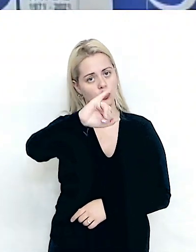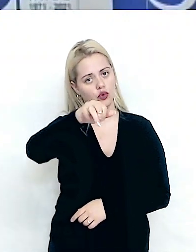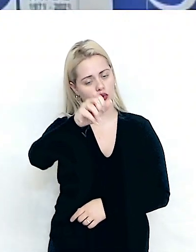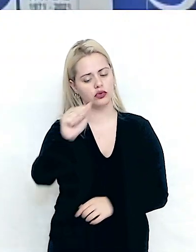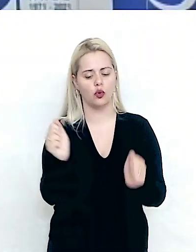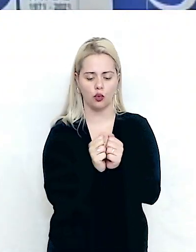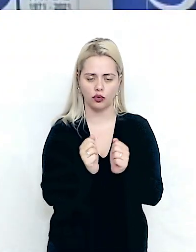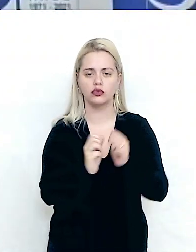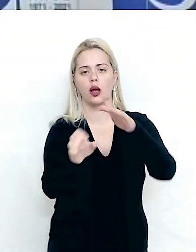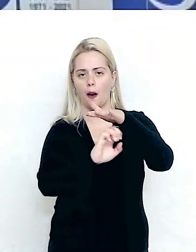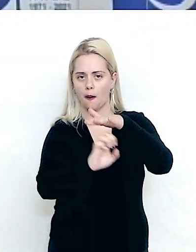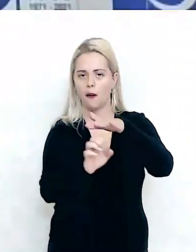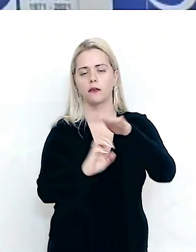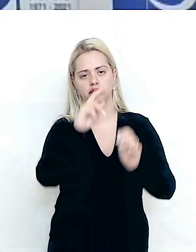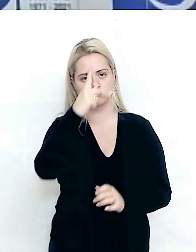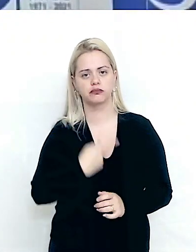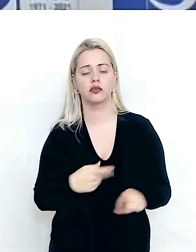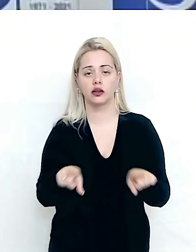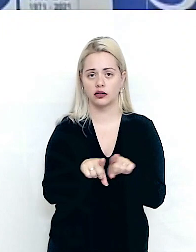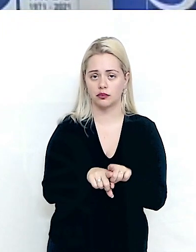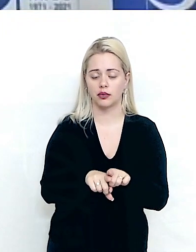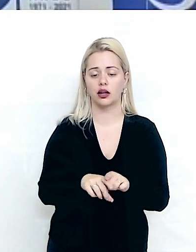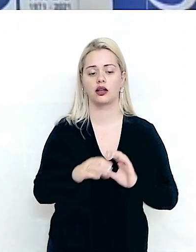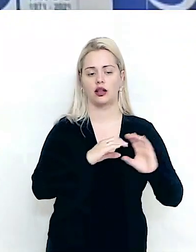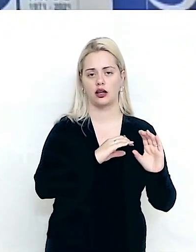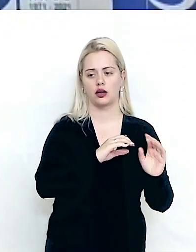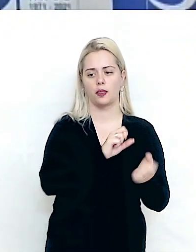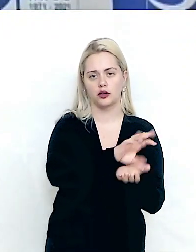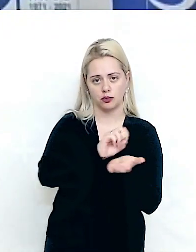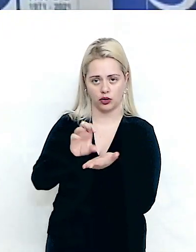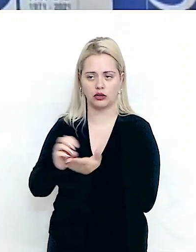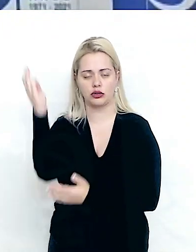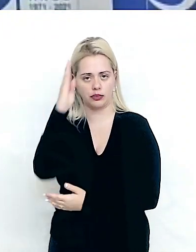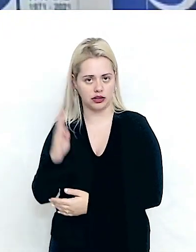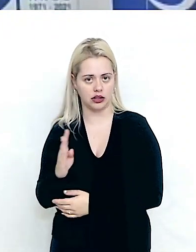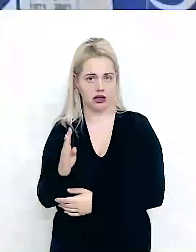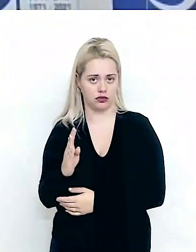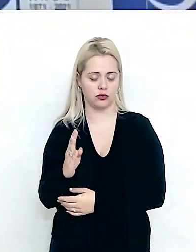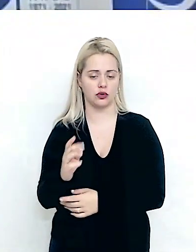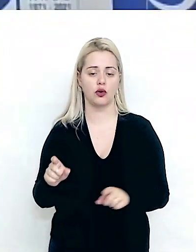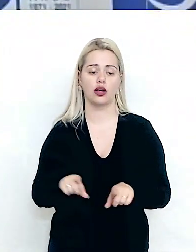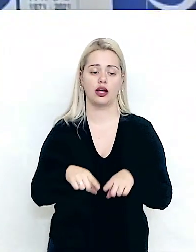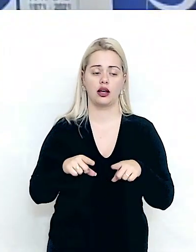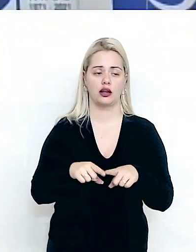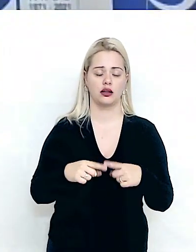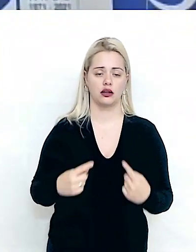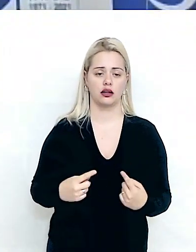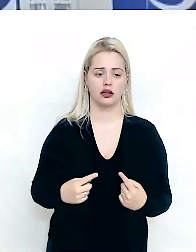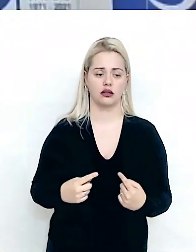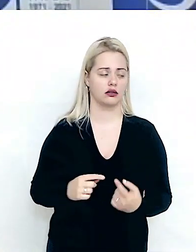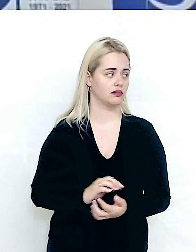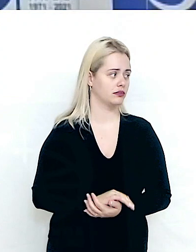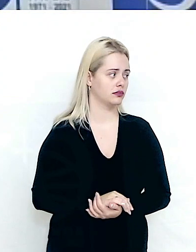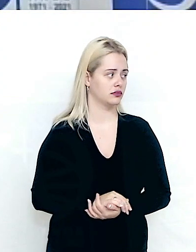privados, tá? Sobretudo entre os exportadores brasileiros, pelos quais eles decidiram, entre eles,